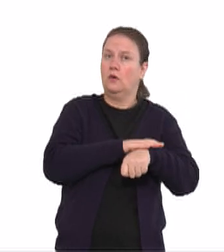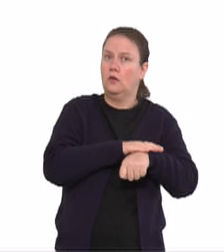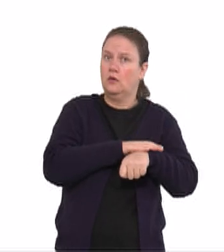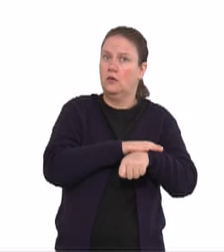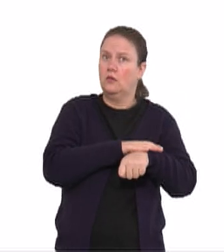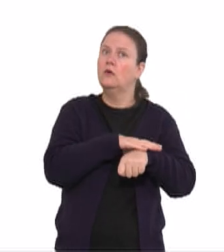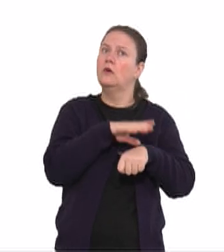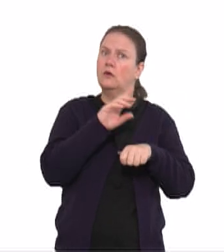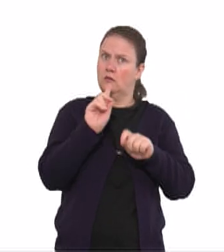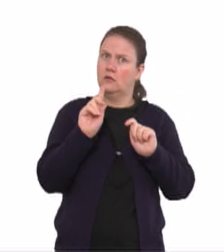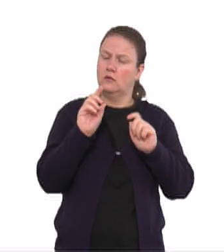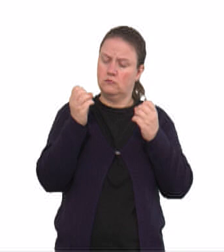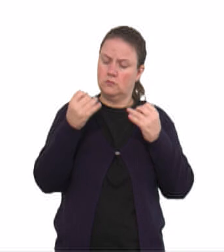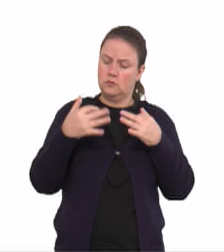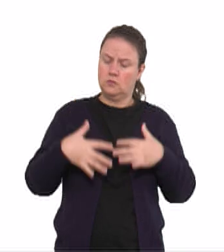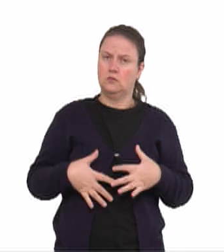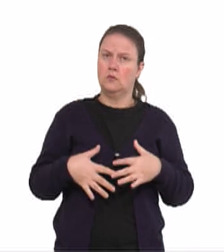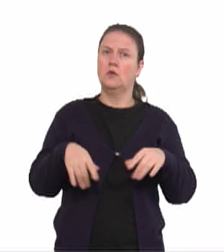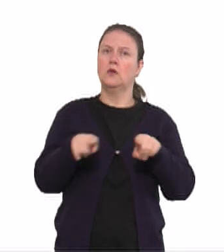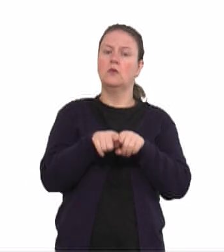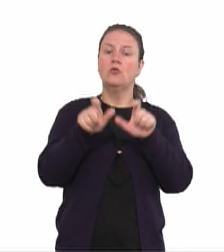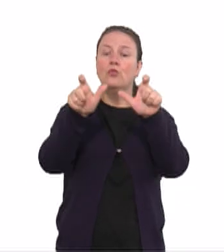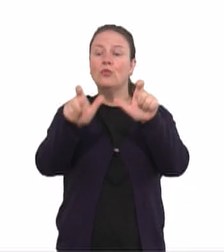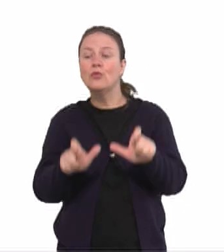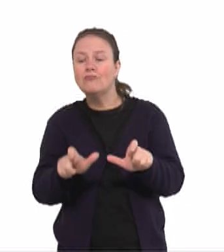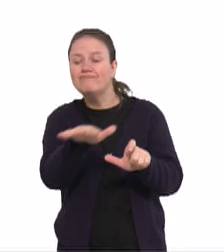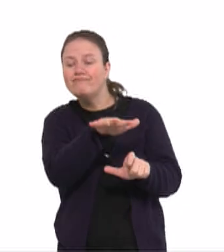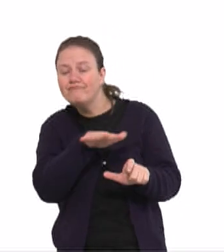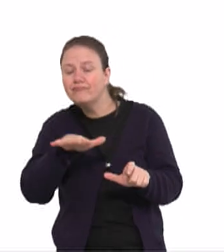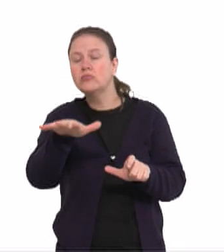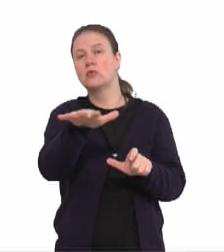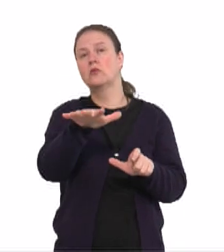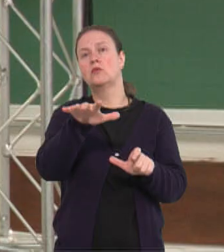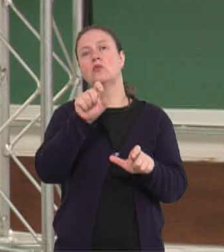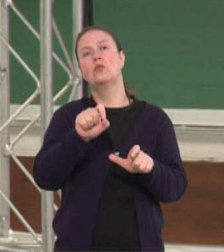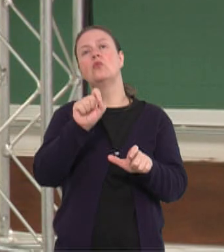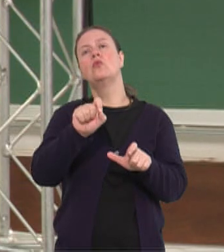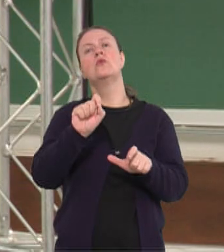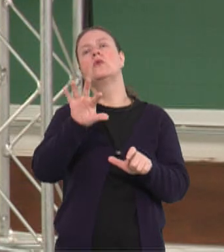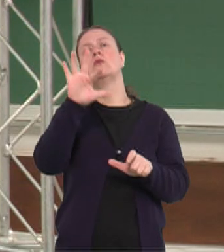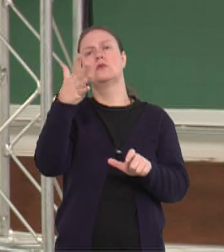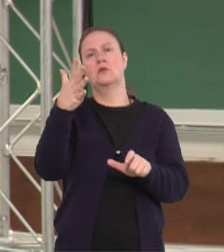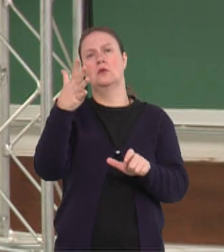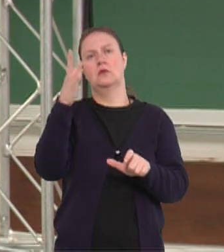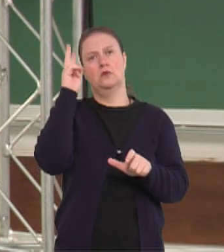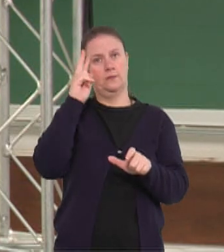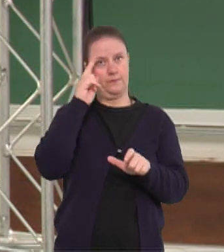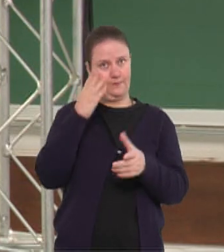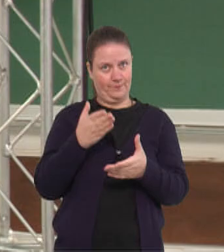texto. E o espaço onde acontece a história. Isso nós já fizemos, lembra?